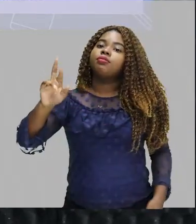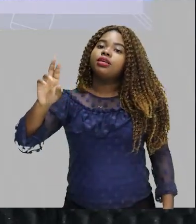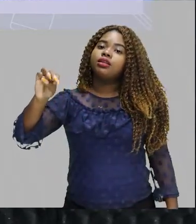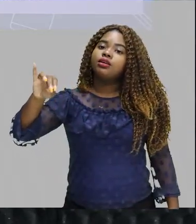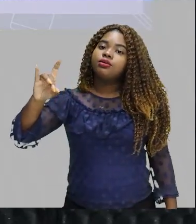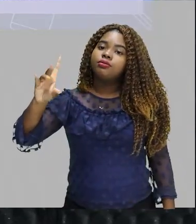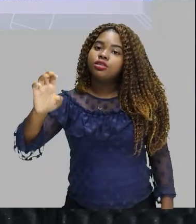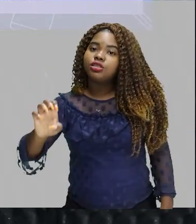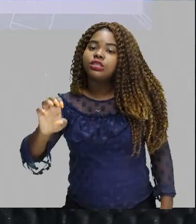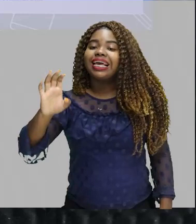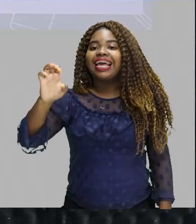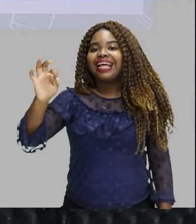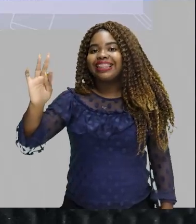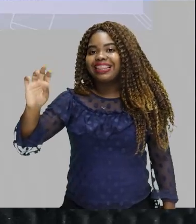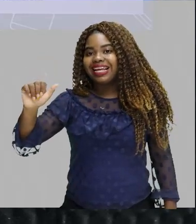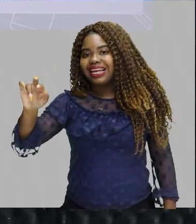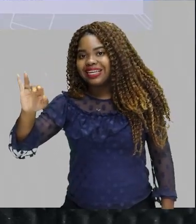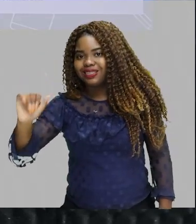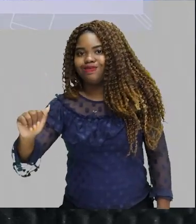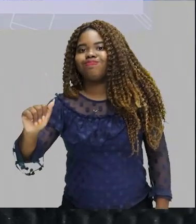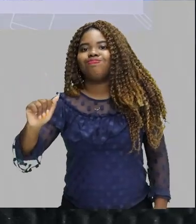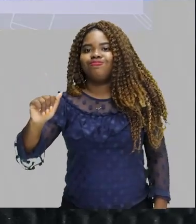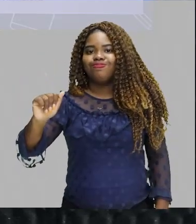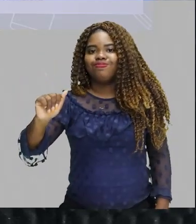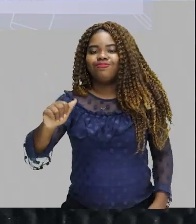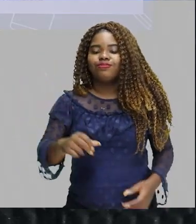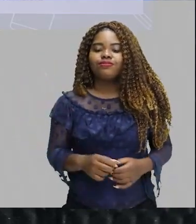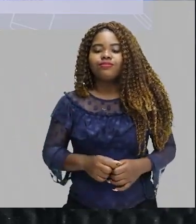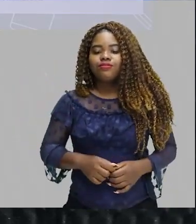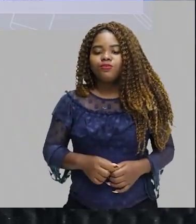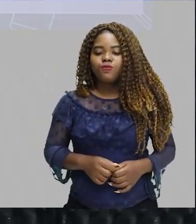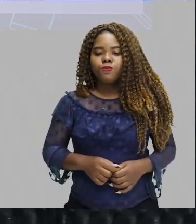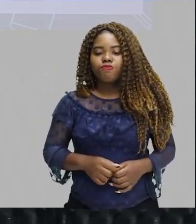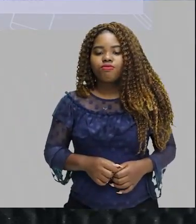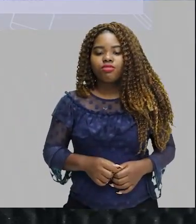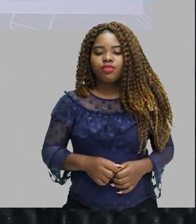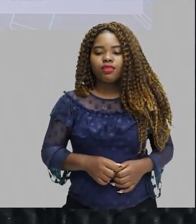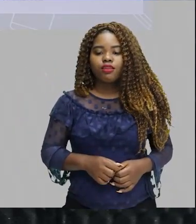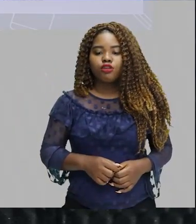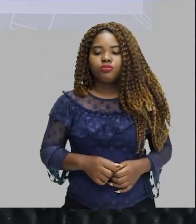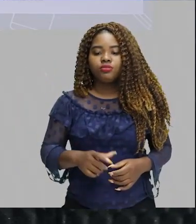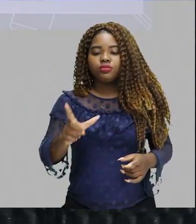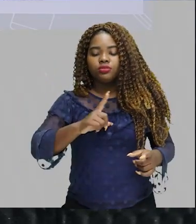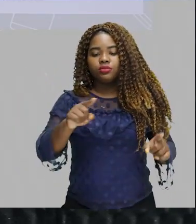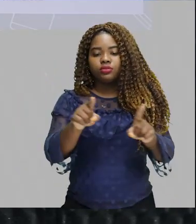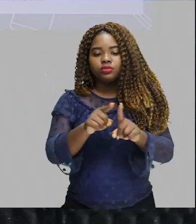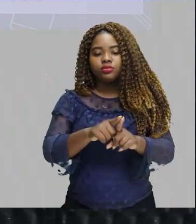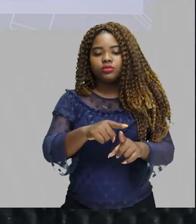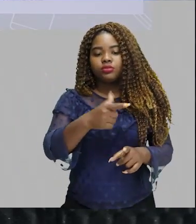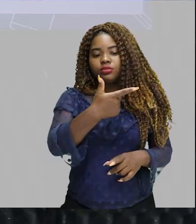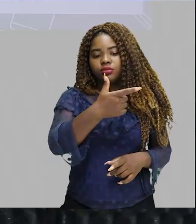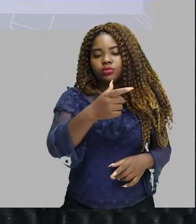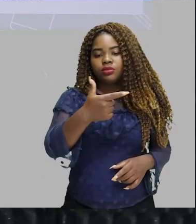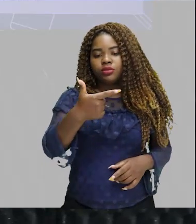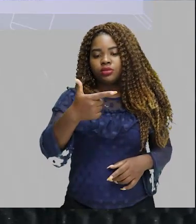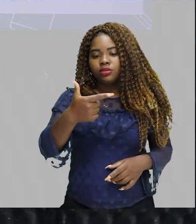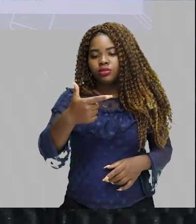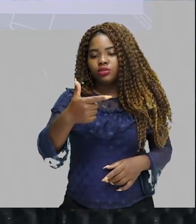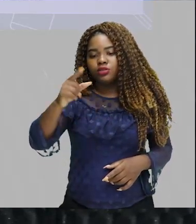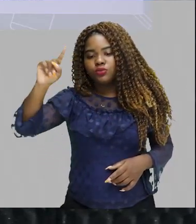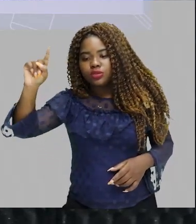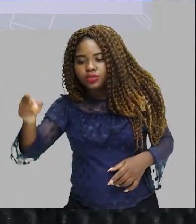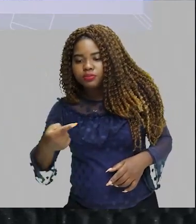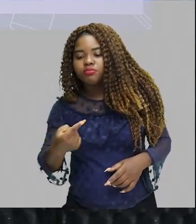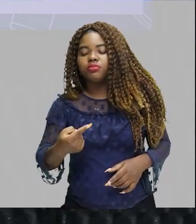inclusive, nós temos uma proporção da pirâmide, não sei se tu vai conseguir observar, tá? De 2000, que é onde está, por exemplo, o